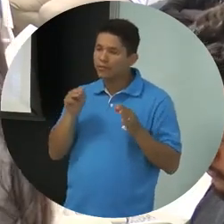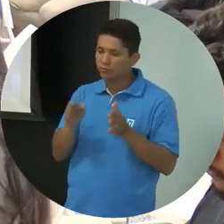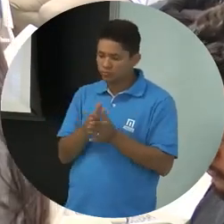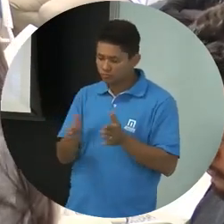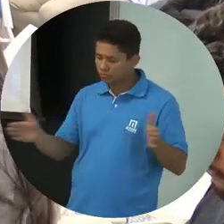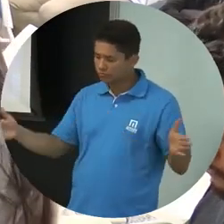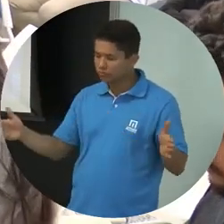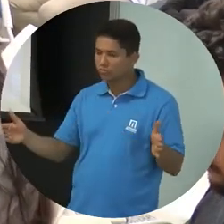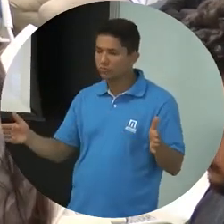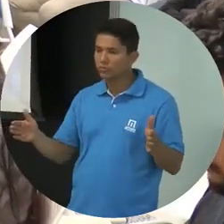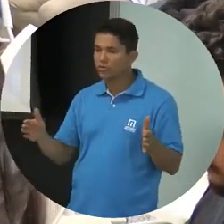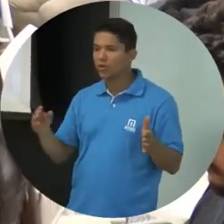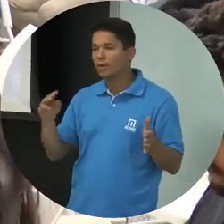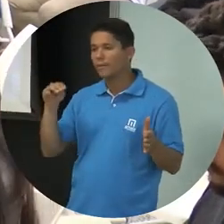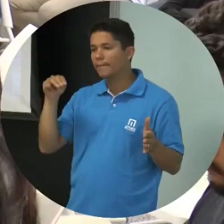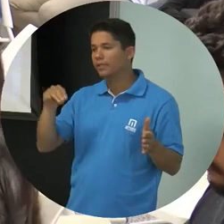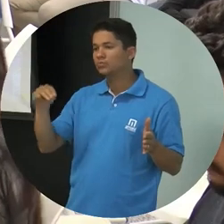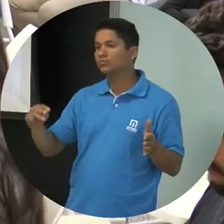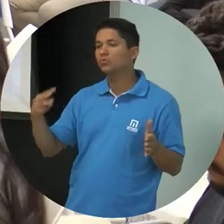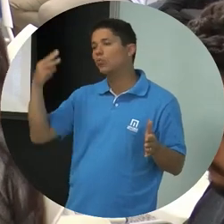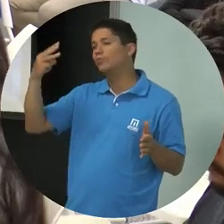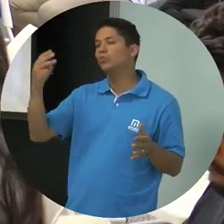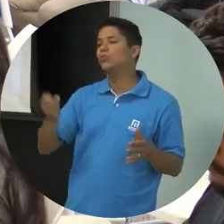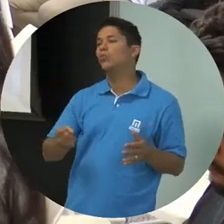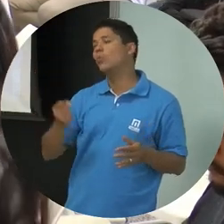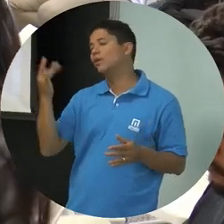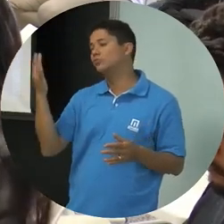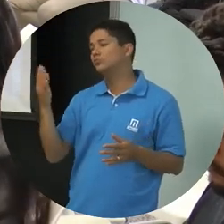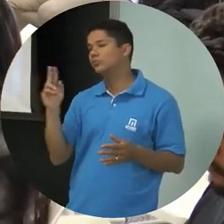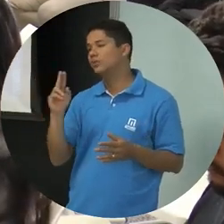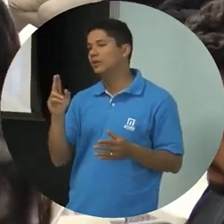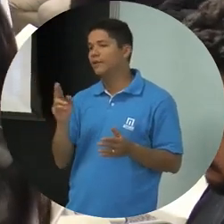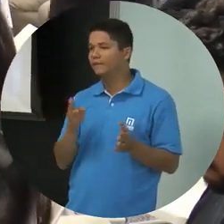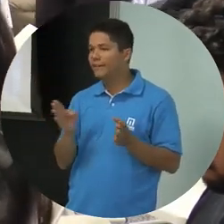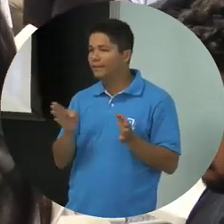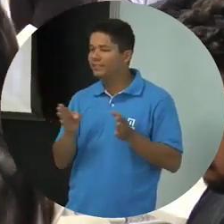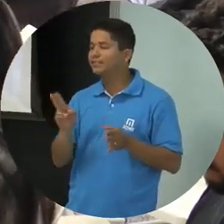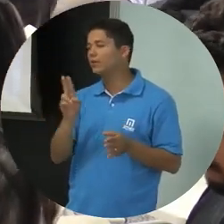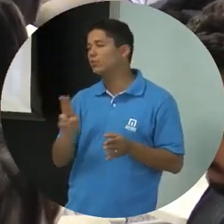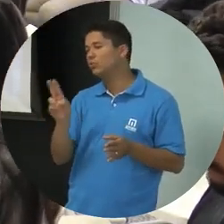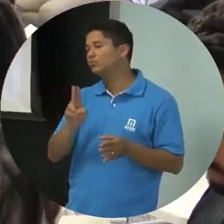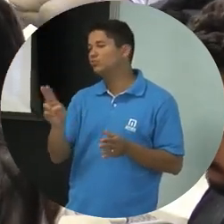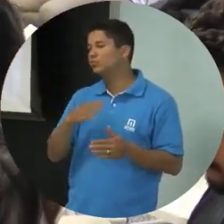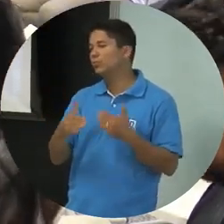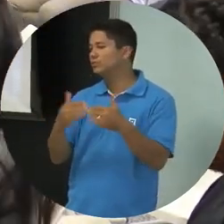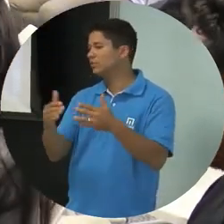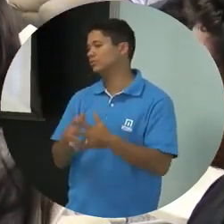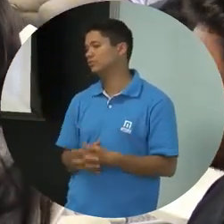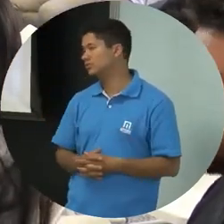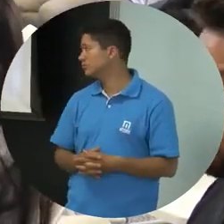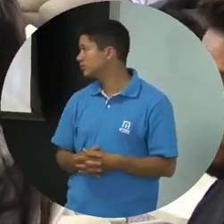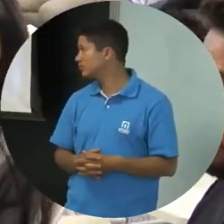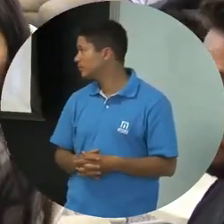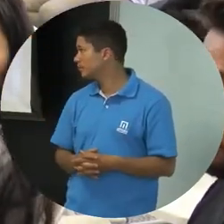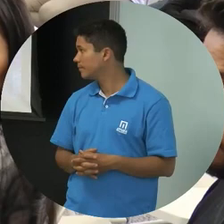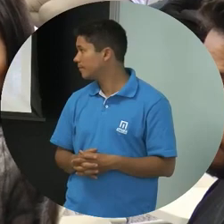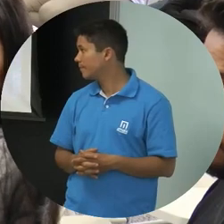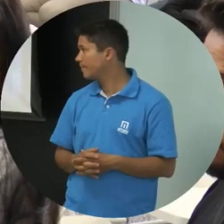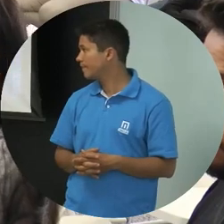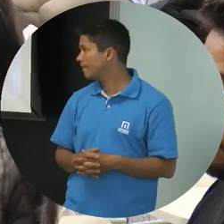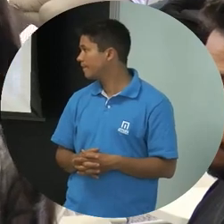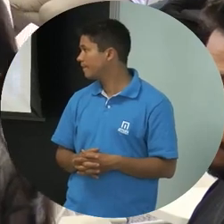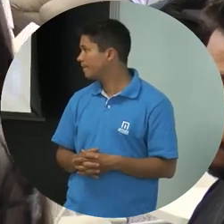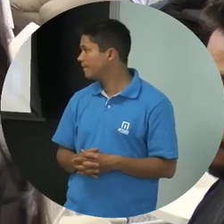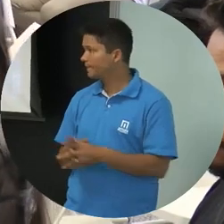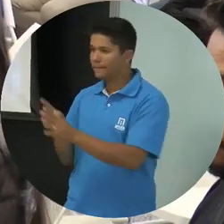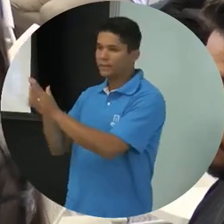eu começo a viabilizar o uso desse processo? Por exemplo, eu vou pedir aqui auxílio aos